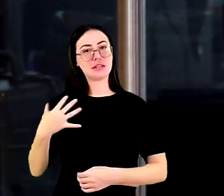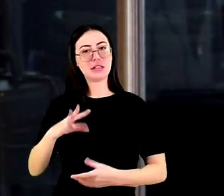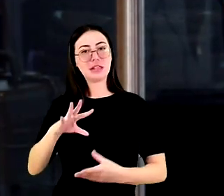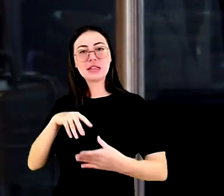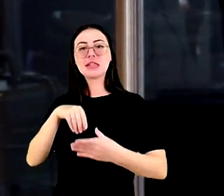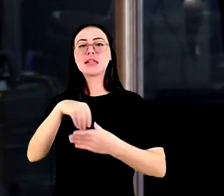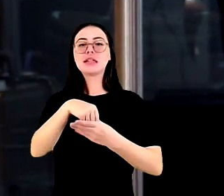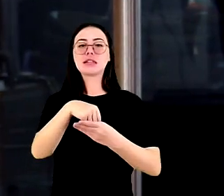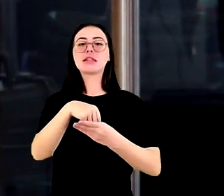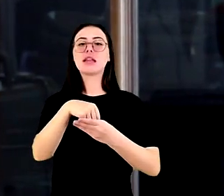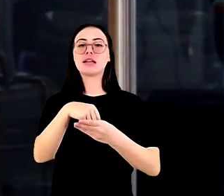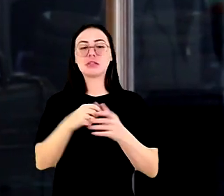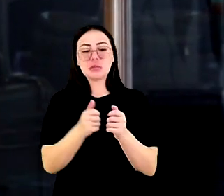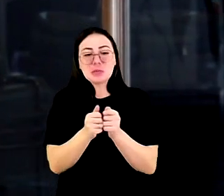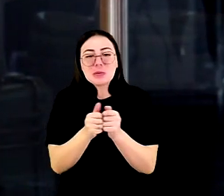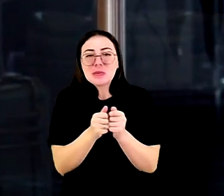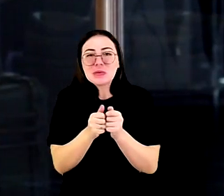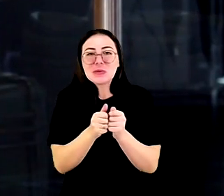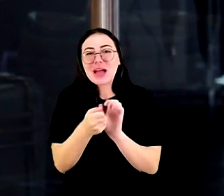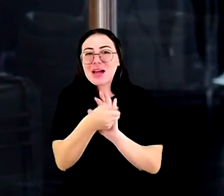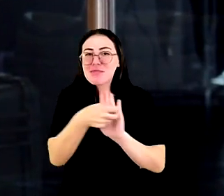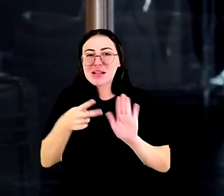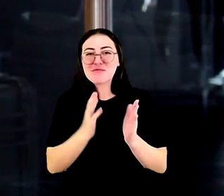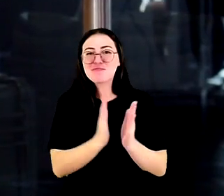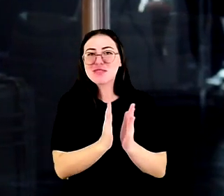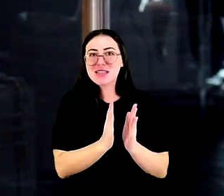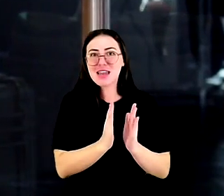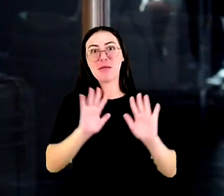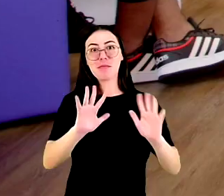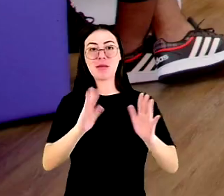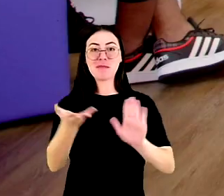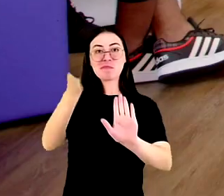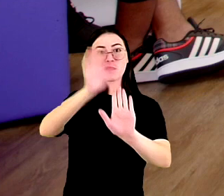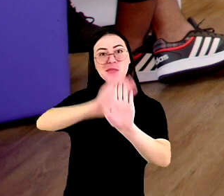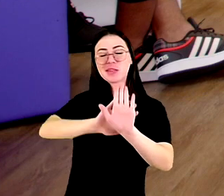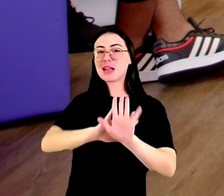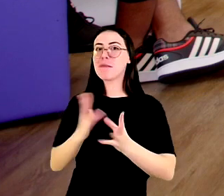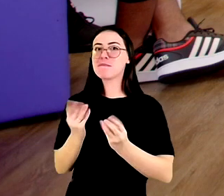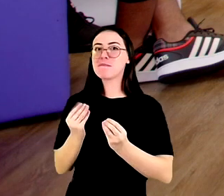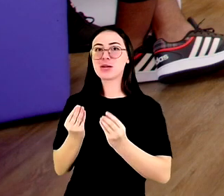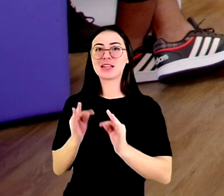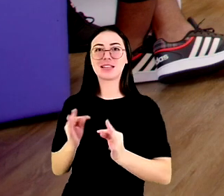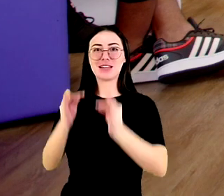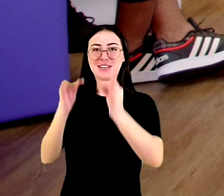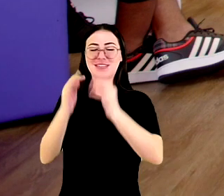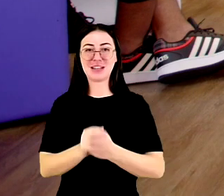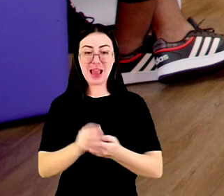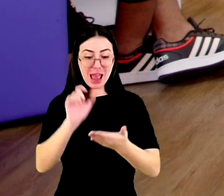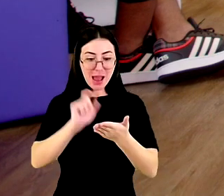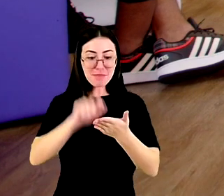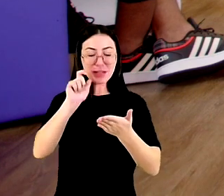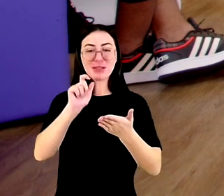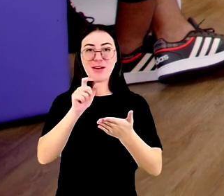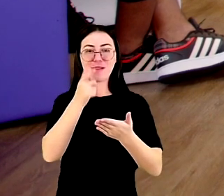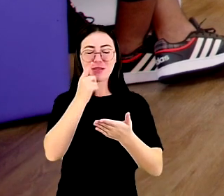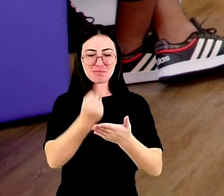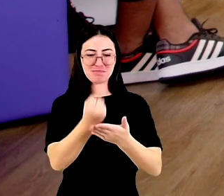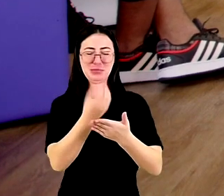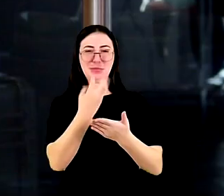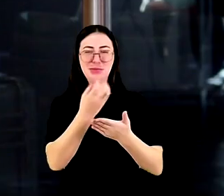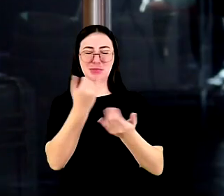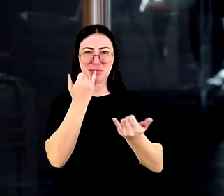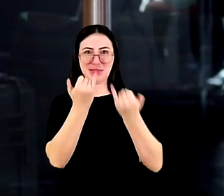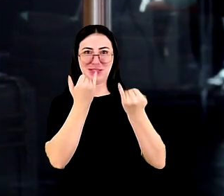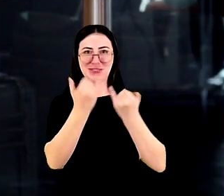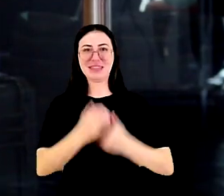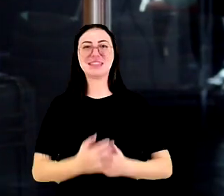relativamente pequeno até, né? Sim, até simples. Comenta aí. Apertou um botão, tá funcionando. Até emendando, eu vou aproveitar,